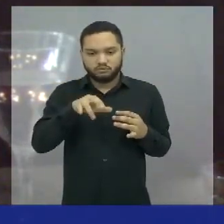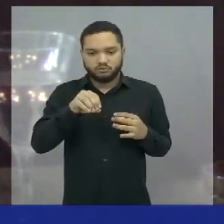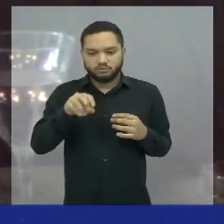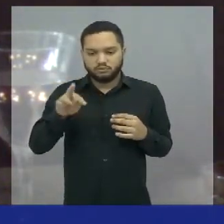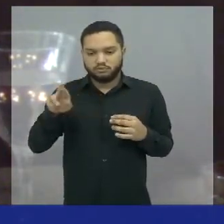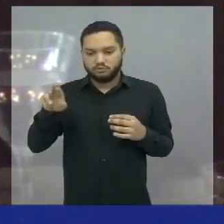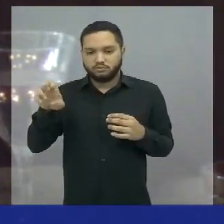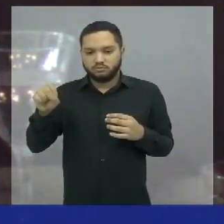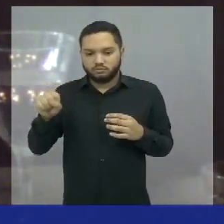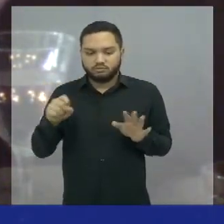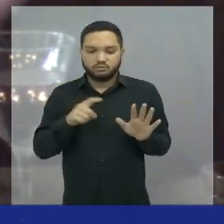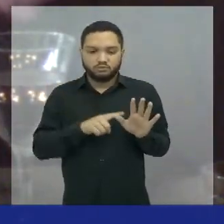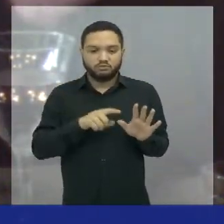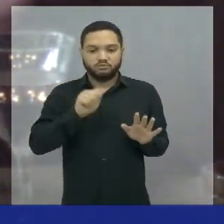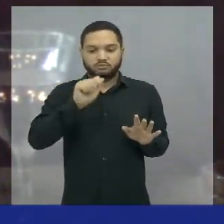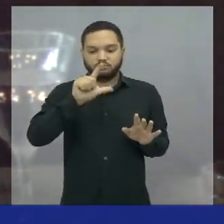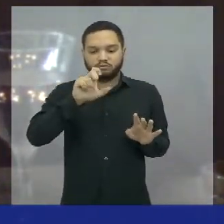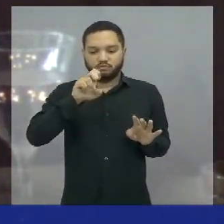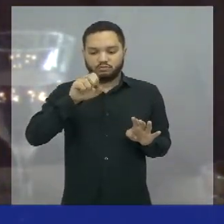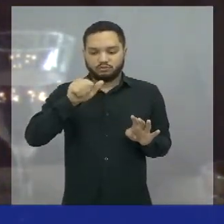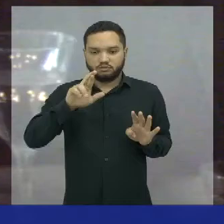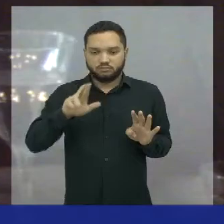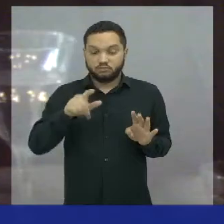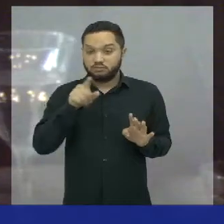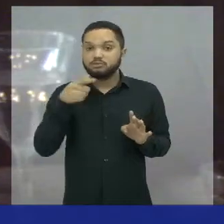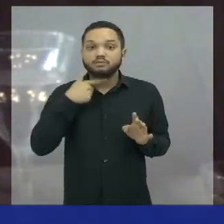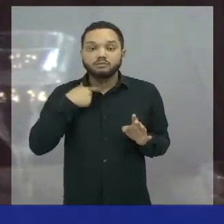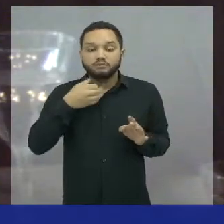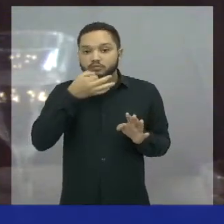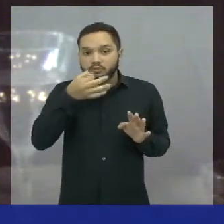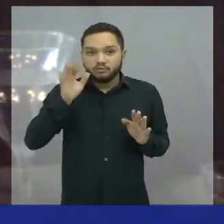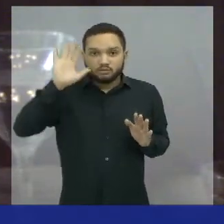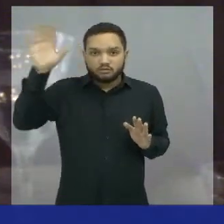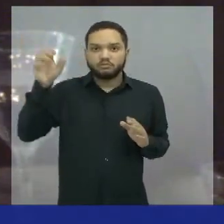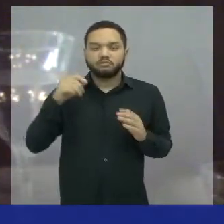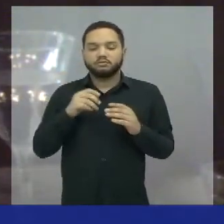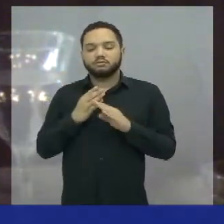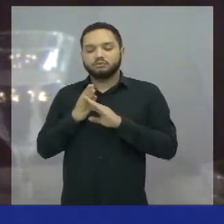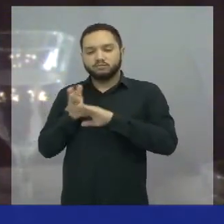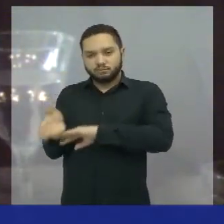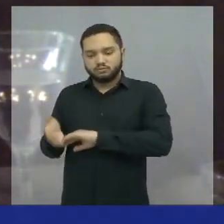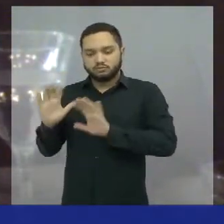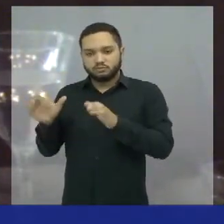Rachid Alencar. Quem queira se inscrever e falar, por favor, procurar aqui